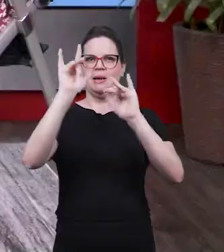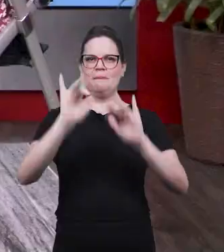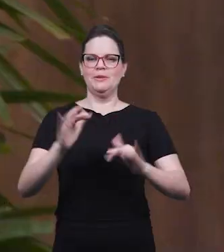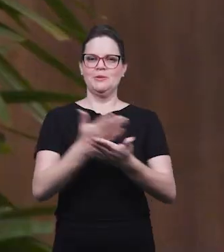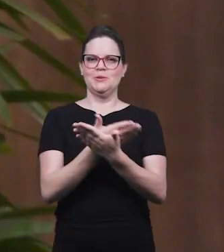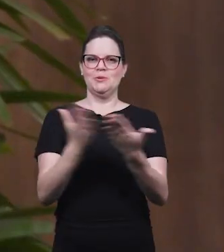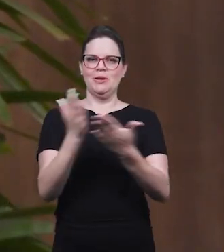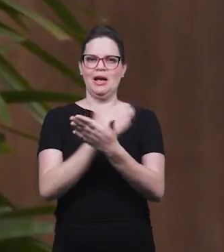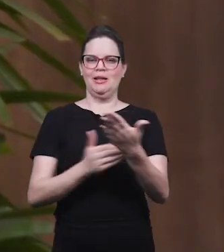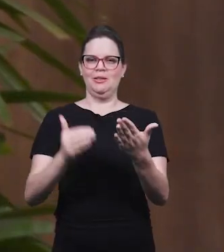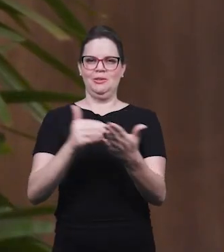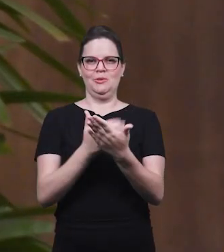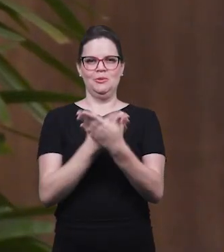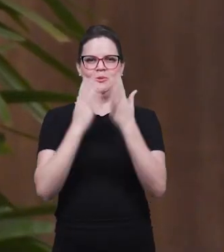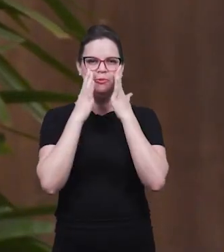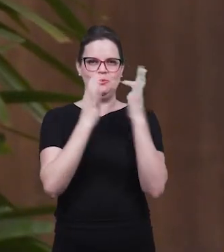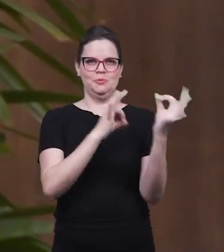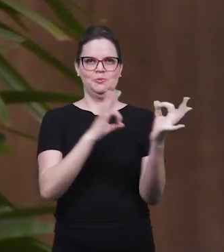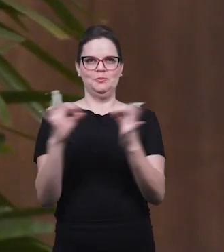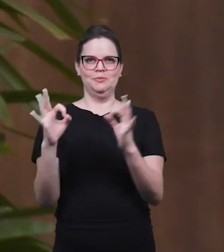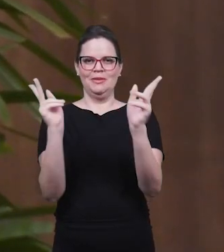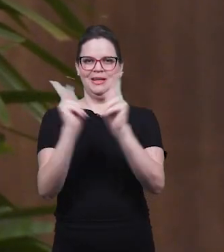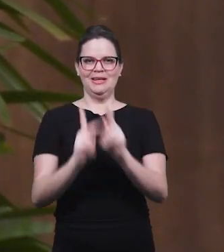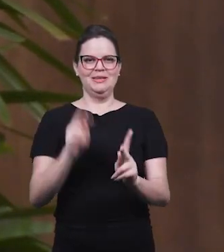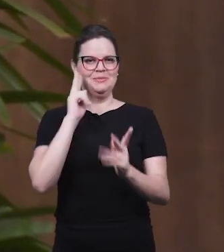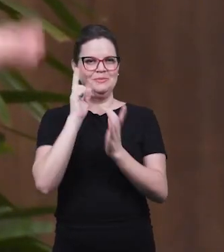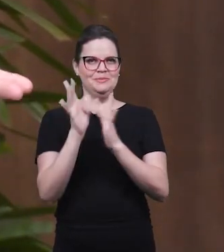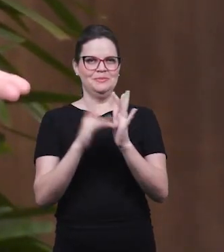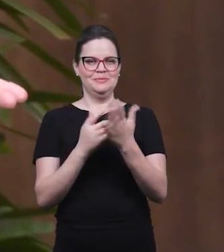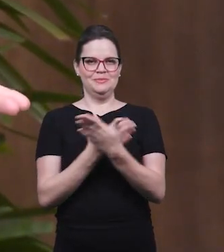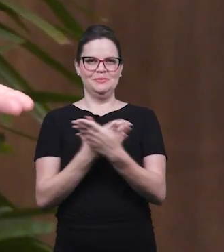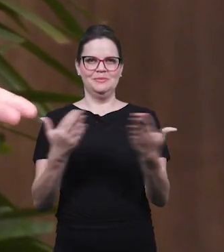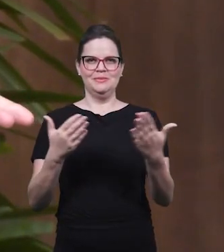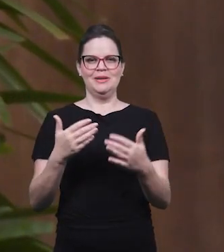abençoe abundantemente a todos que estão nos assistindo.